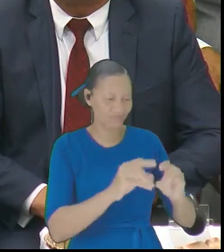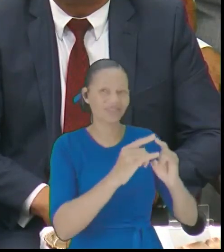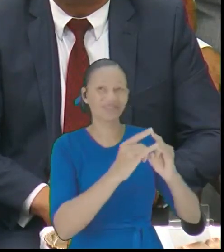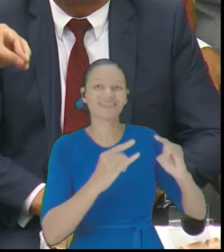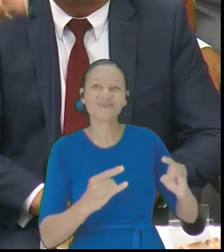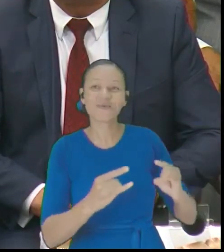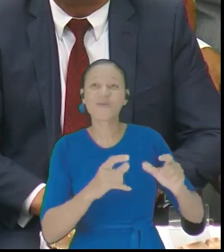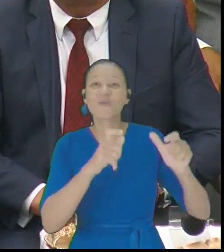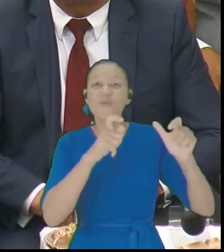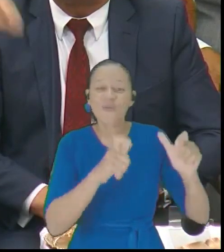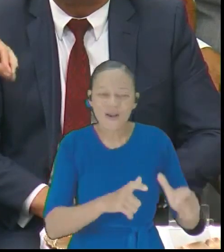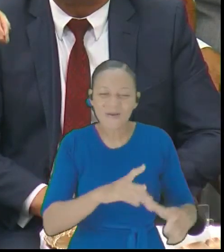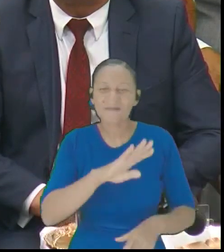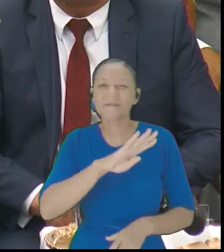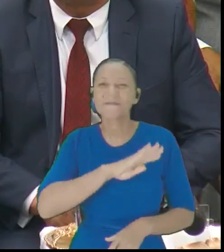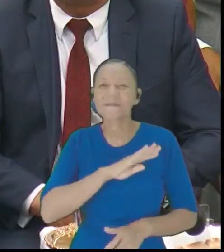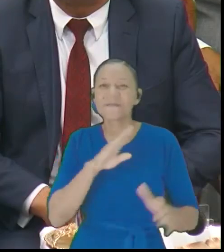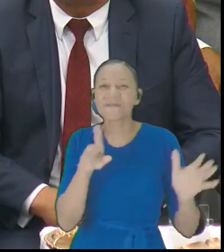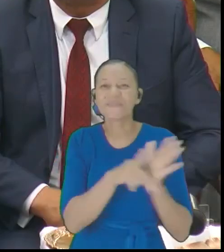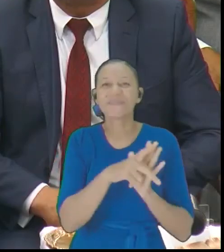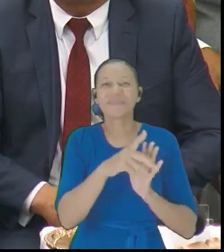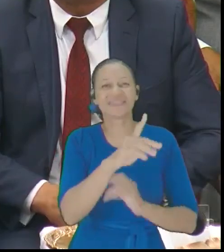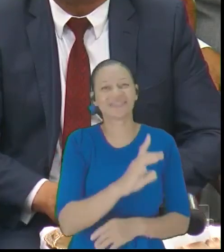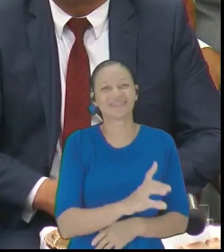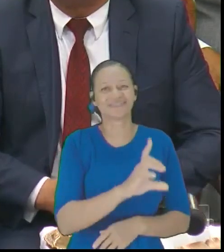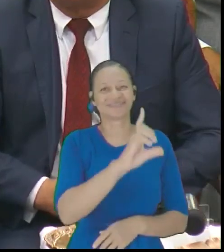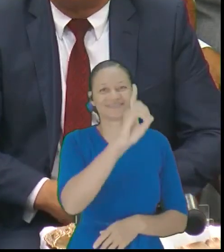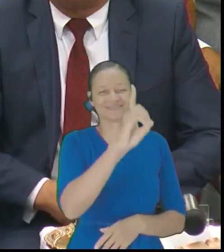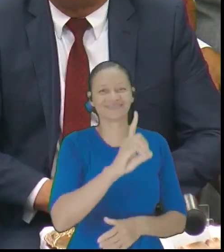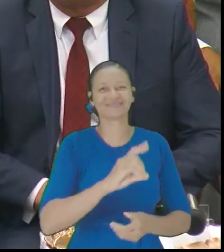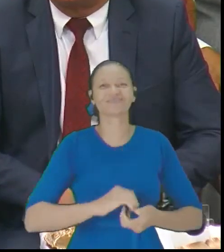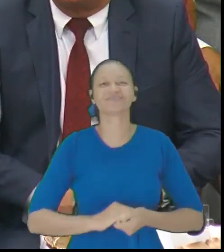dos inimigos de Deus.